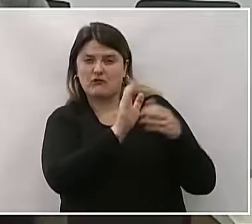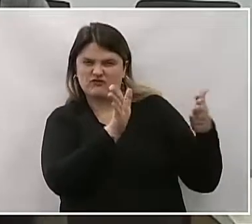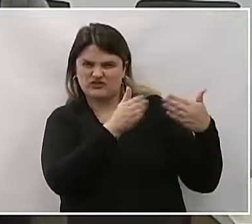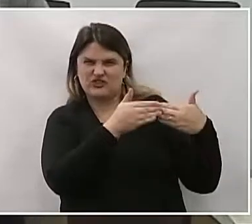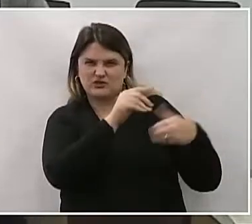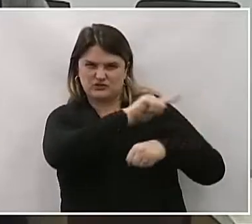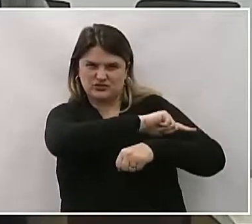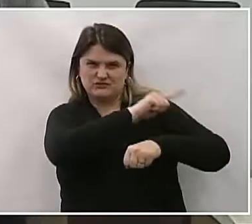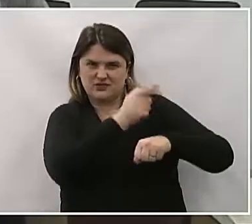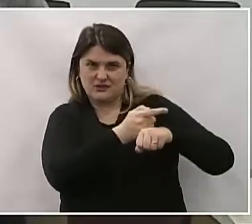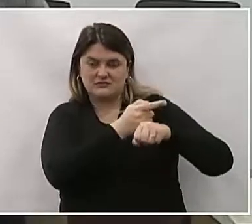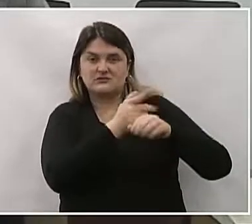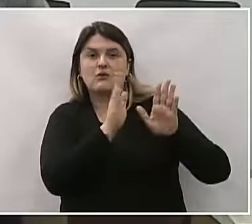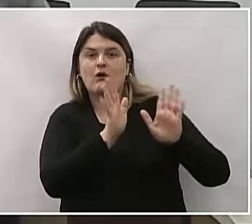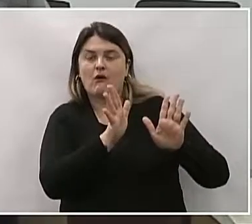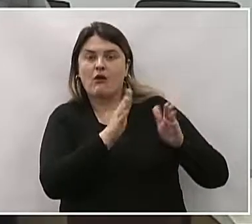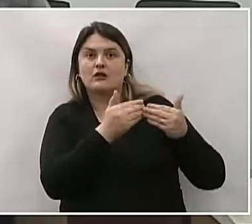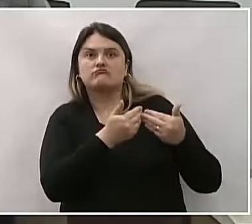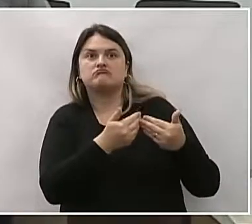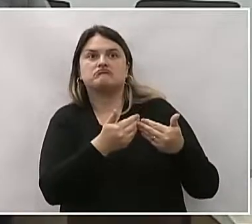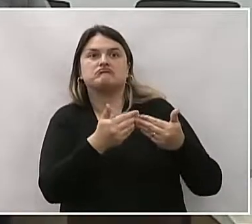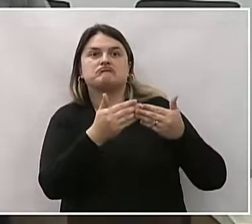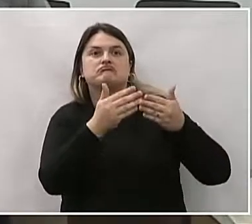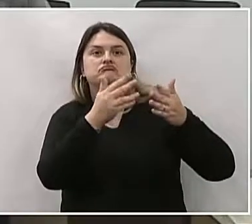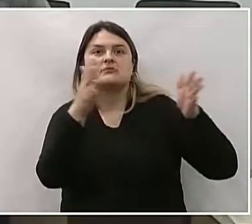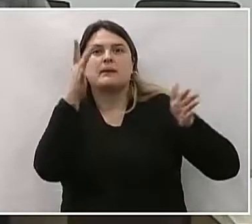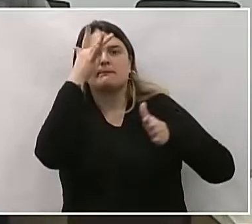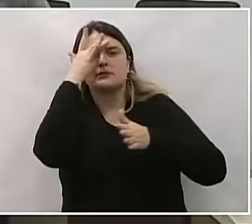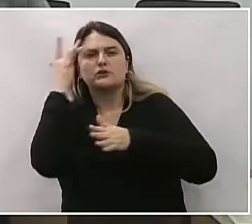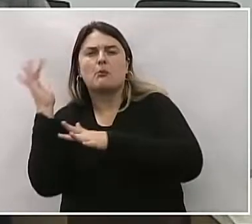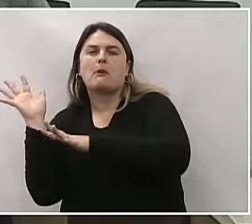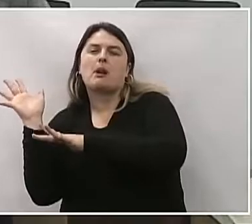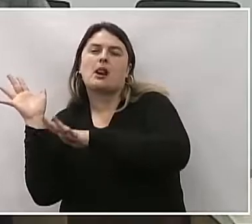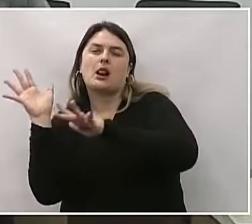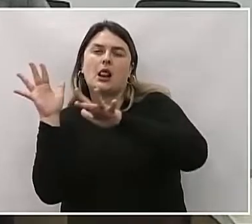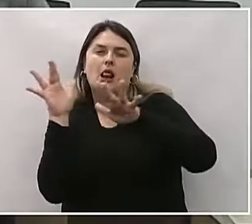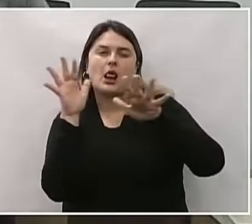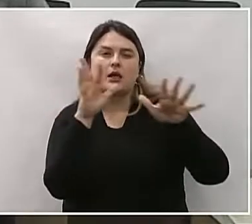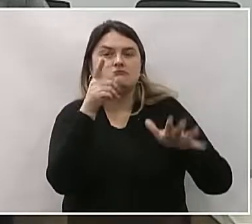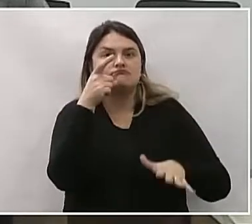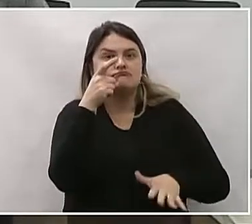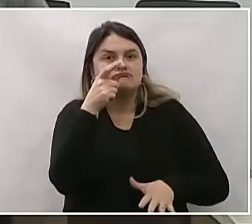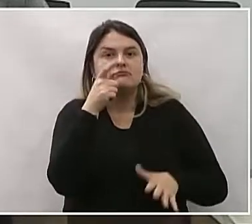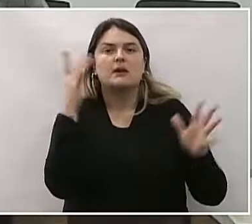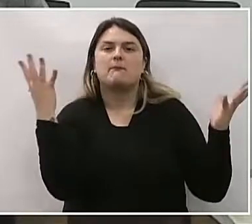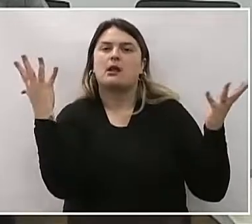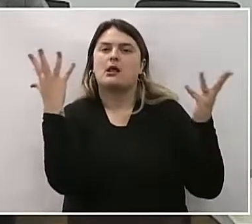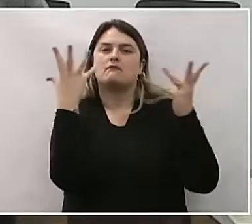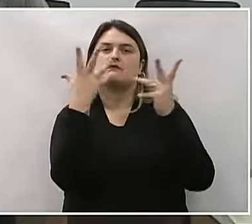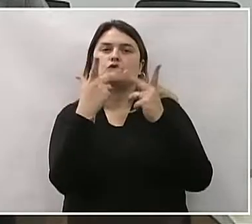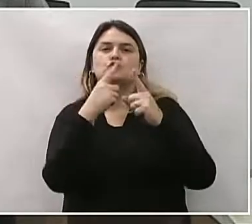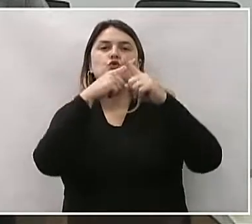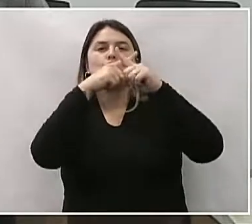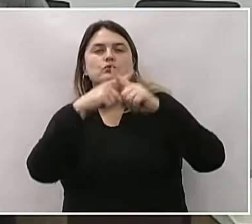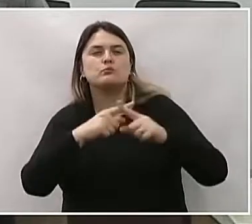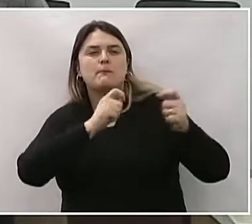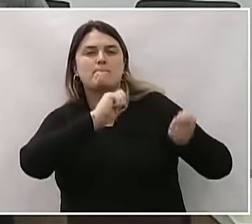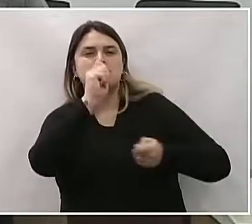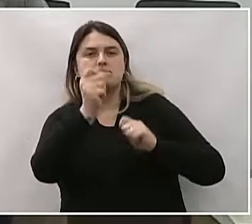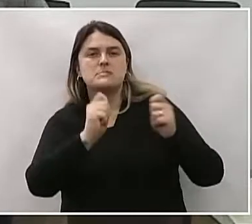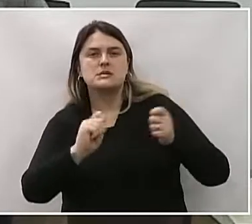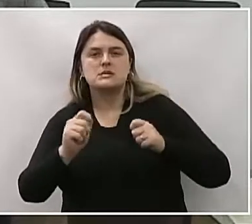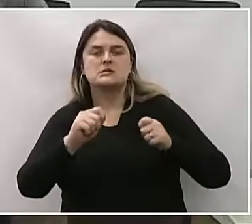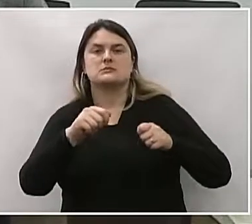ou Israel passou e ficou realmente muito pequeno para todas as pessoas que estavam